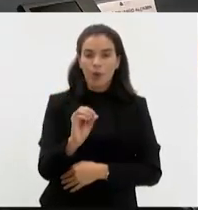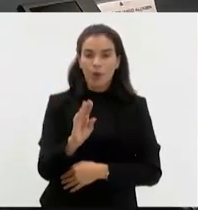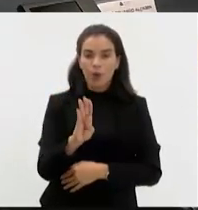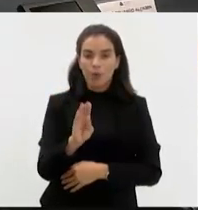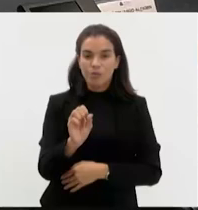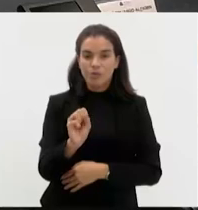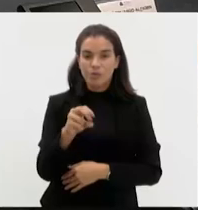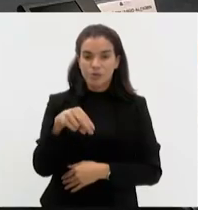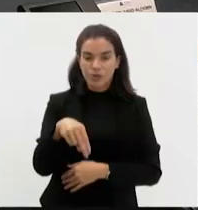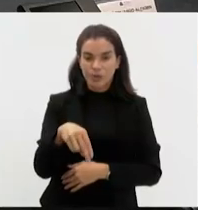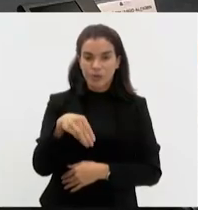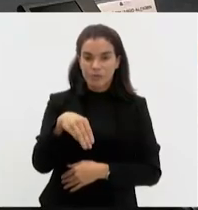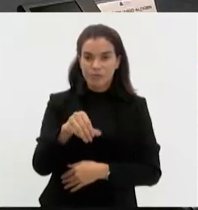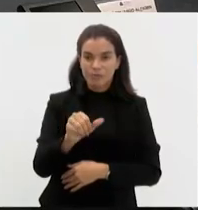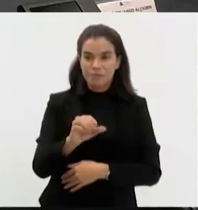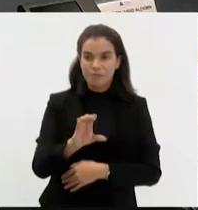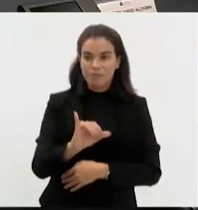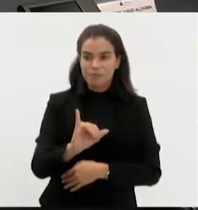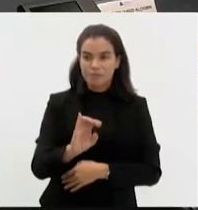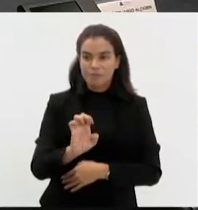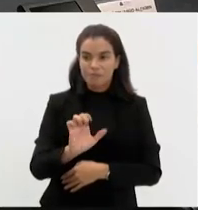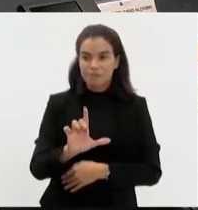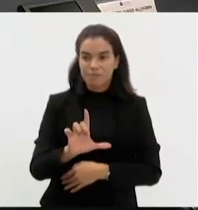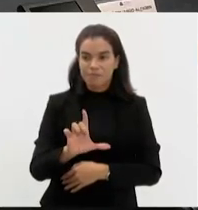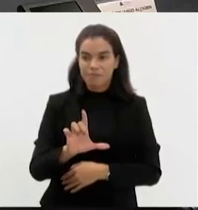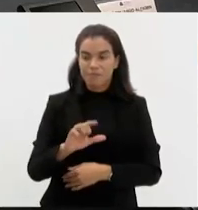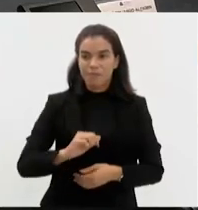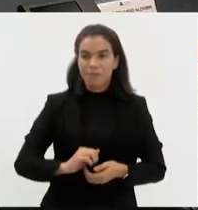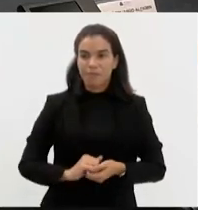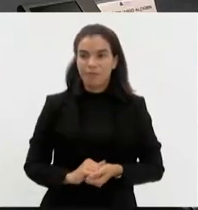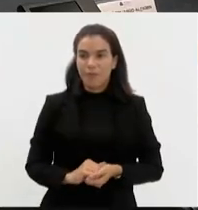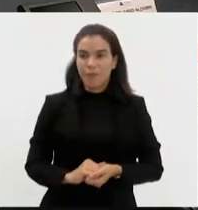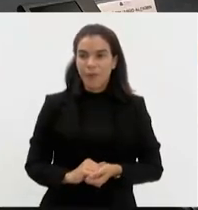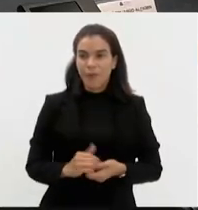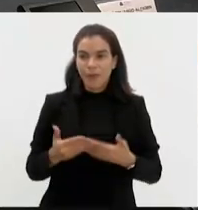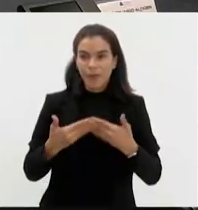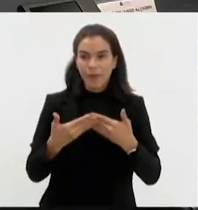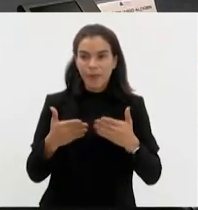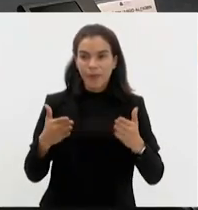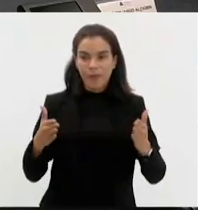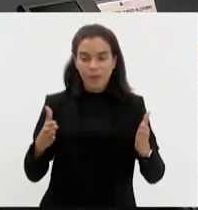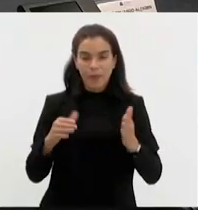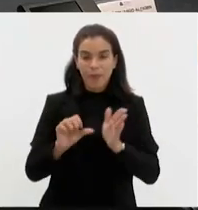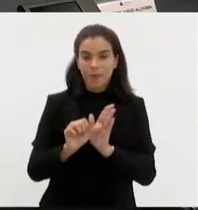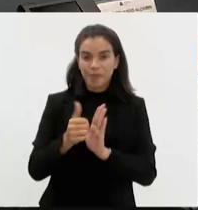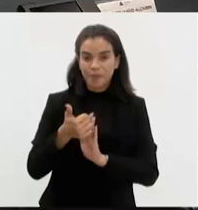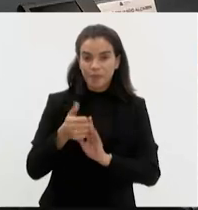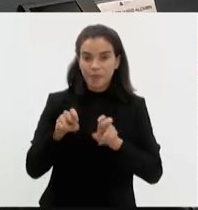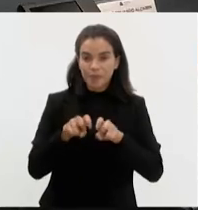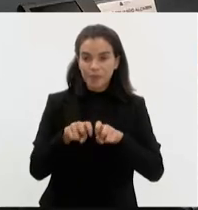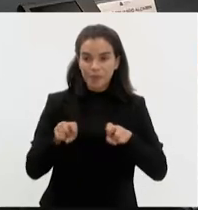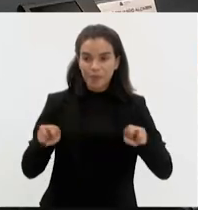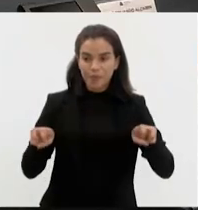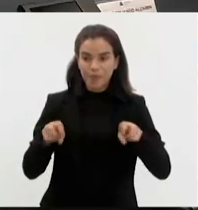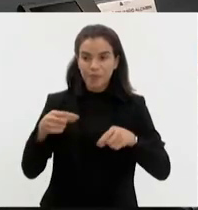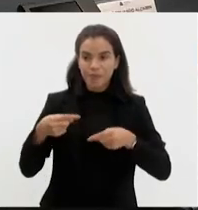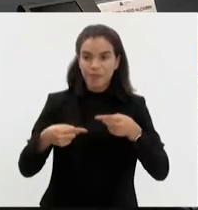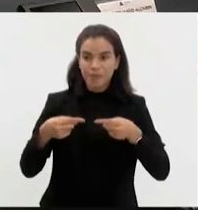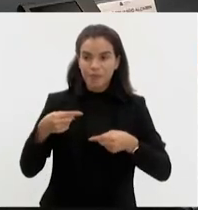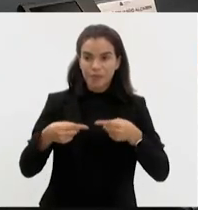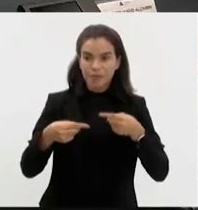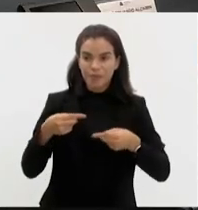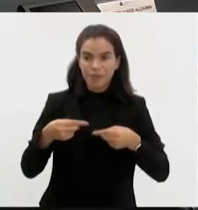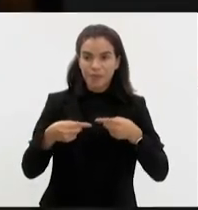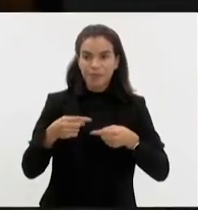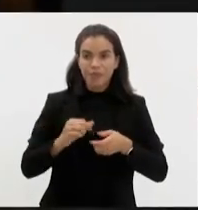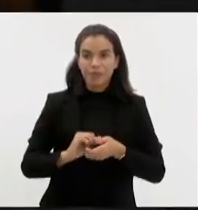Júnior bom e daremos início então ao nosso primeiro painel como bem pontuado teremos